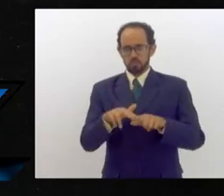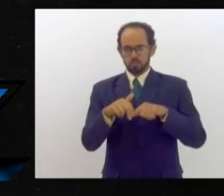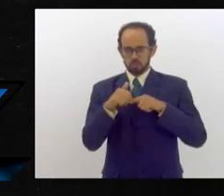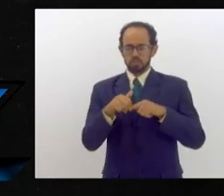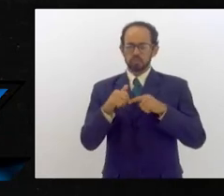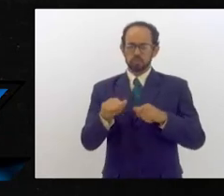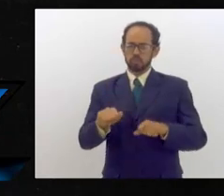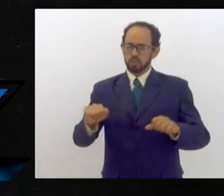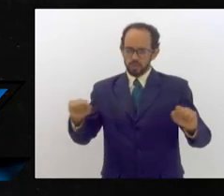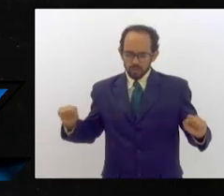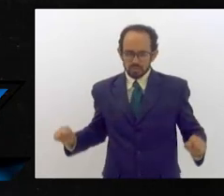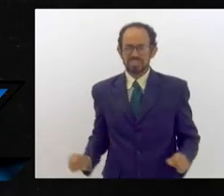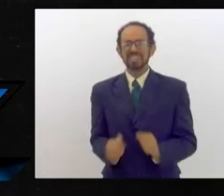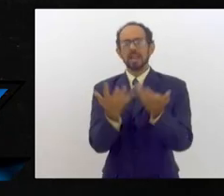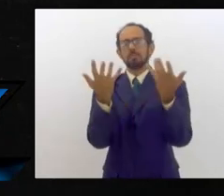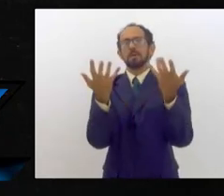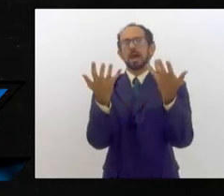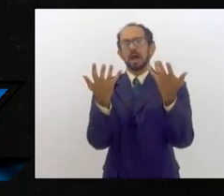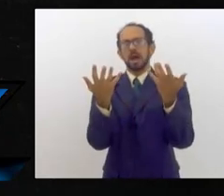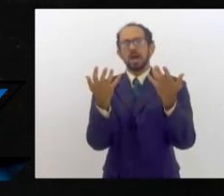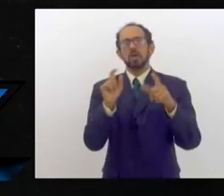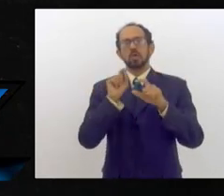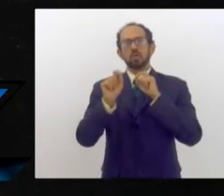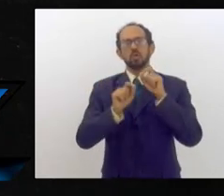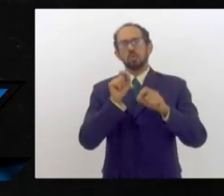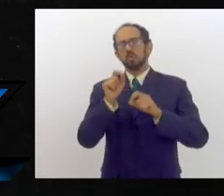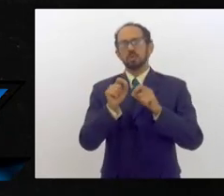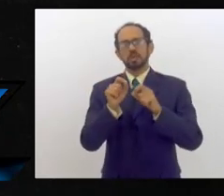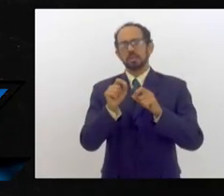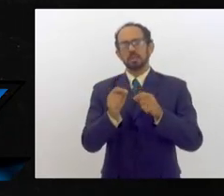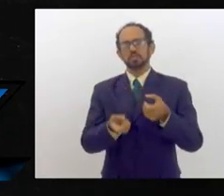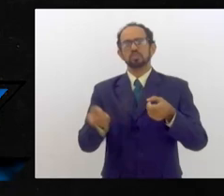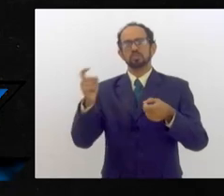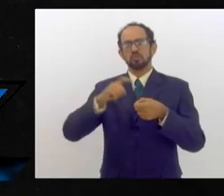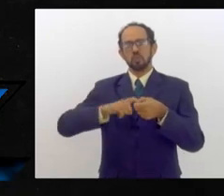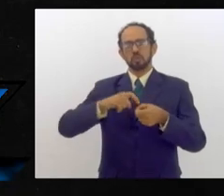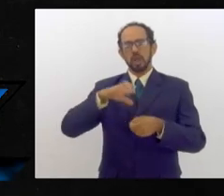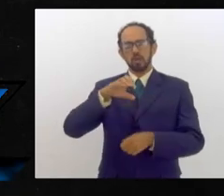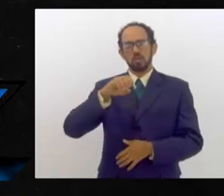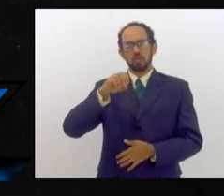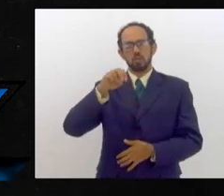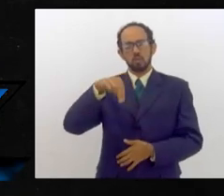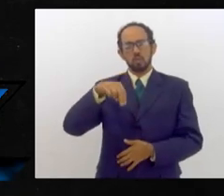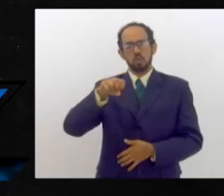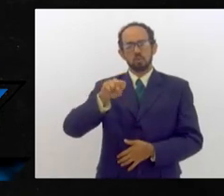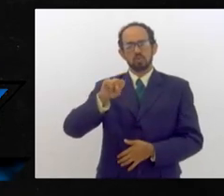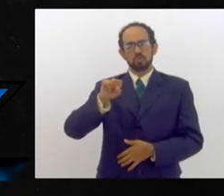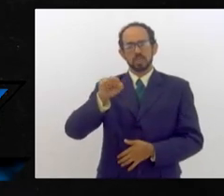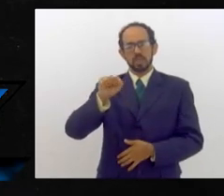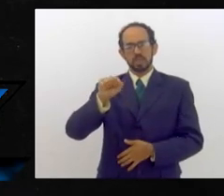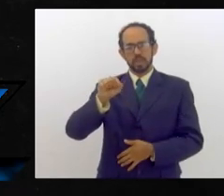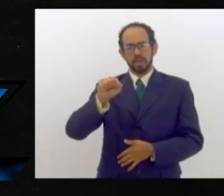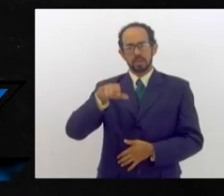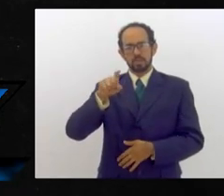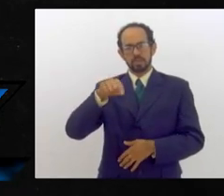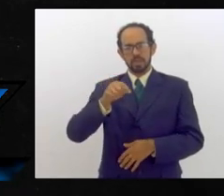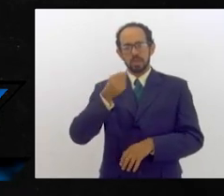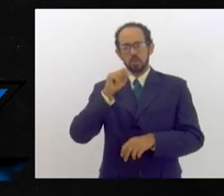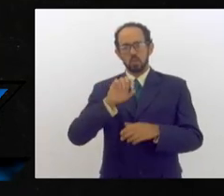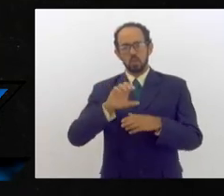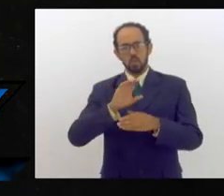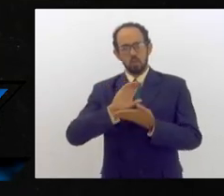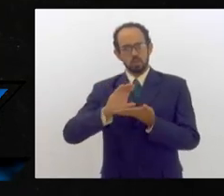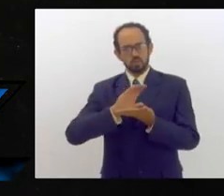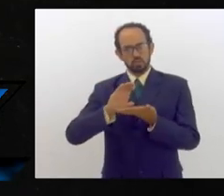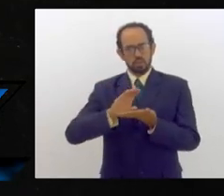o fato da gente reconstituir o colcheia que é o Conselho Nacional de segurança alimentar e profissional para